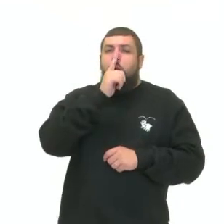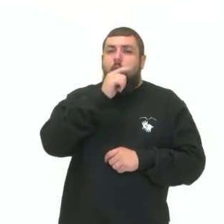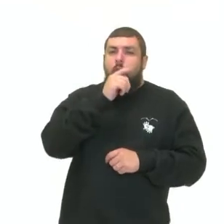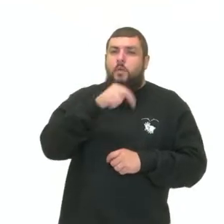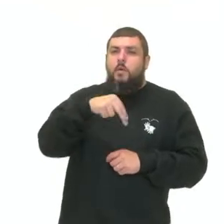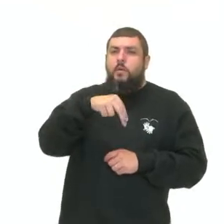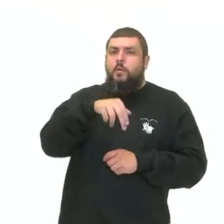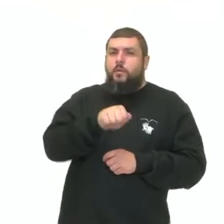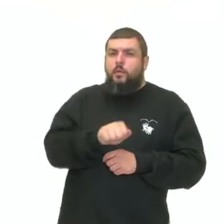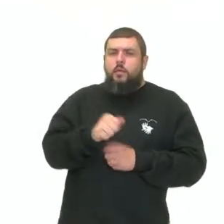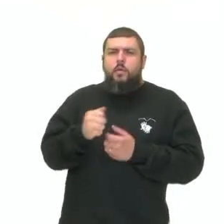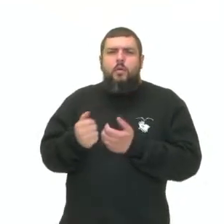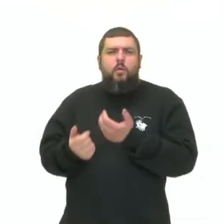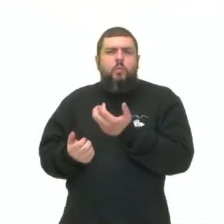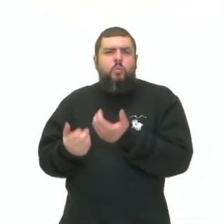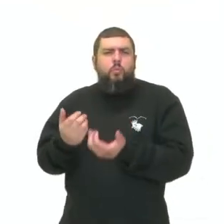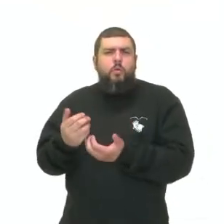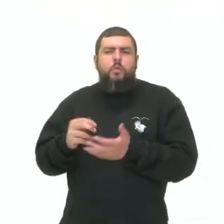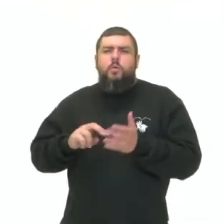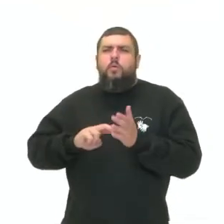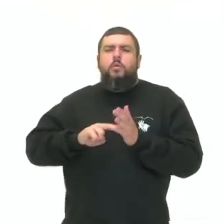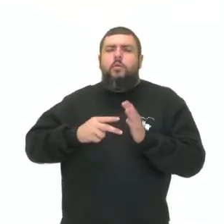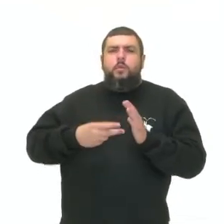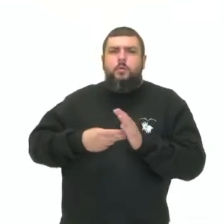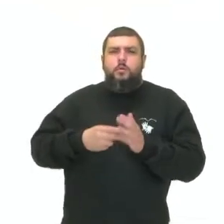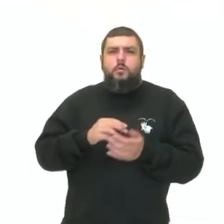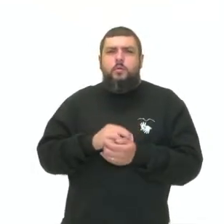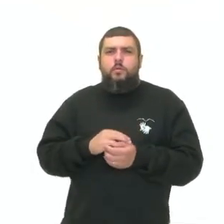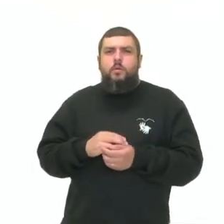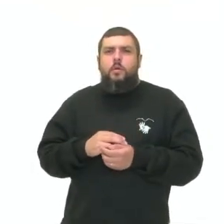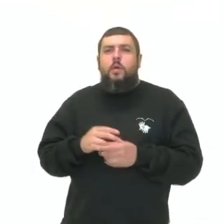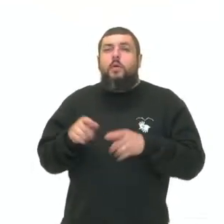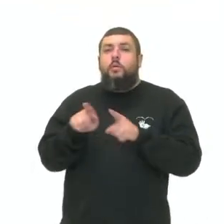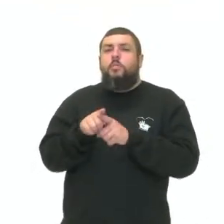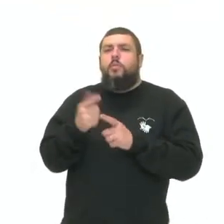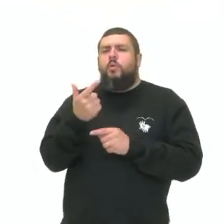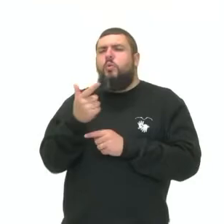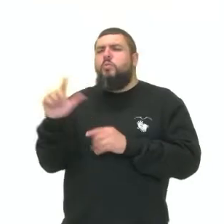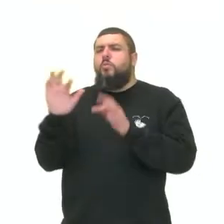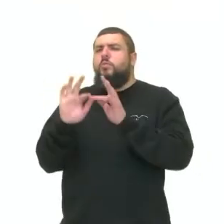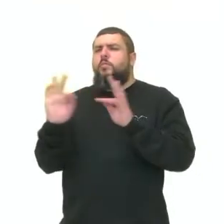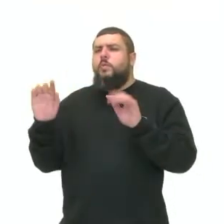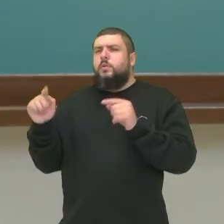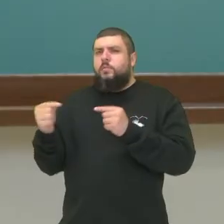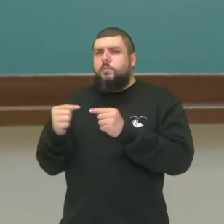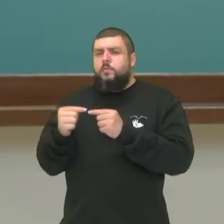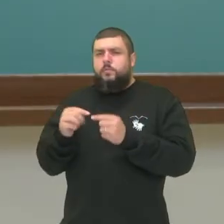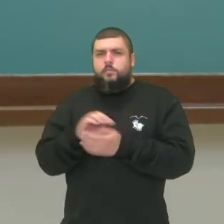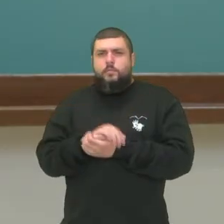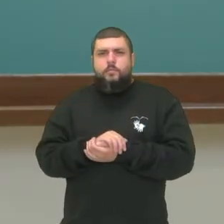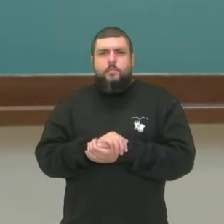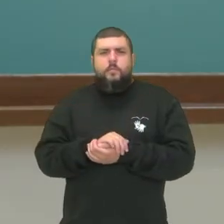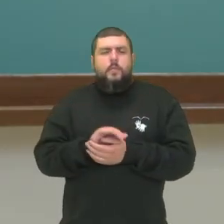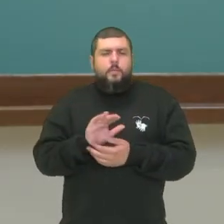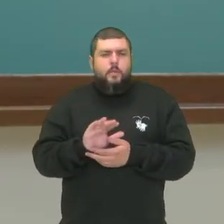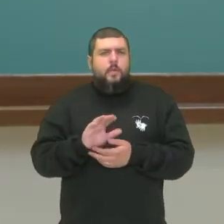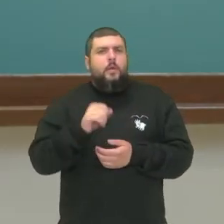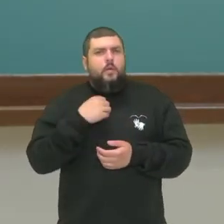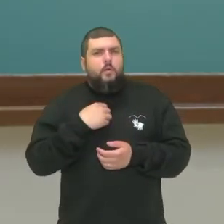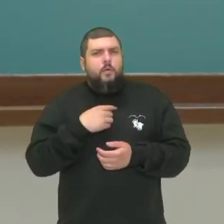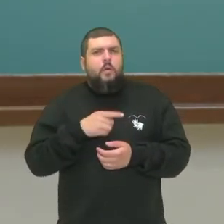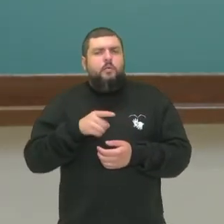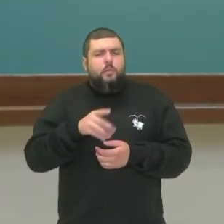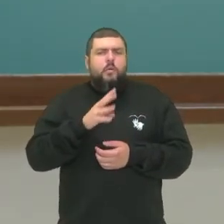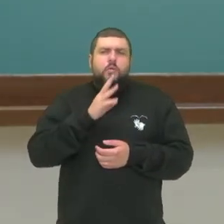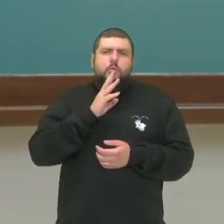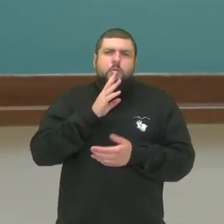sentido? E mais, qual seria o ditado popular equivalente a essa expressão? Você já deve ter ouvido vários ditados populares,